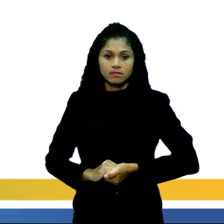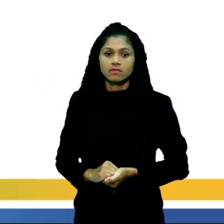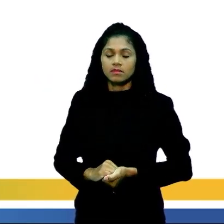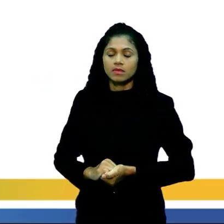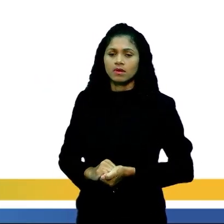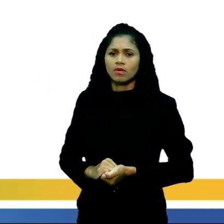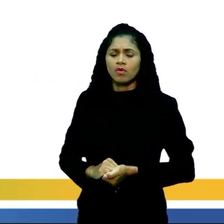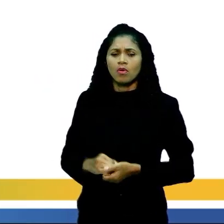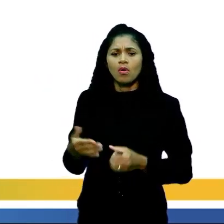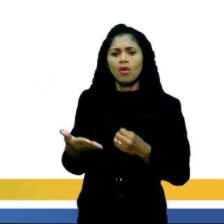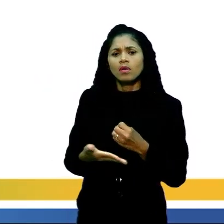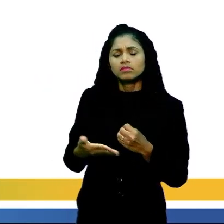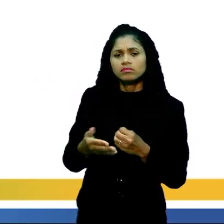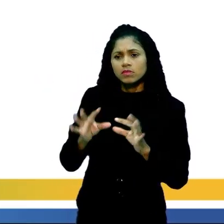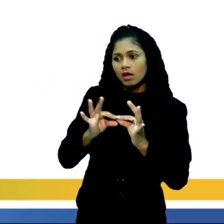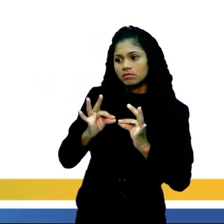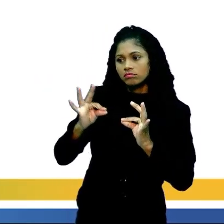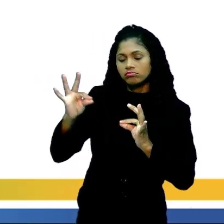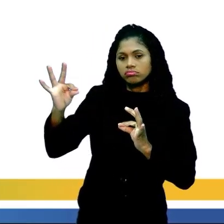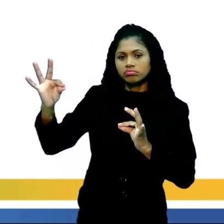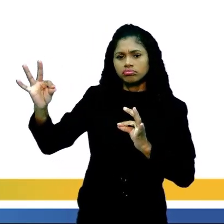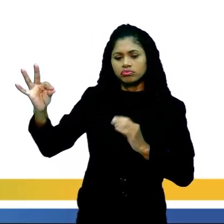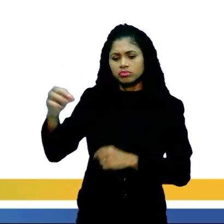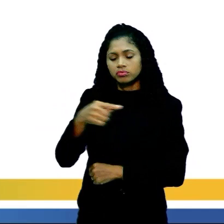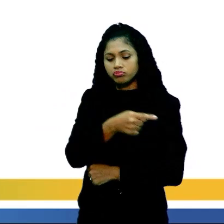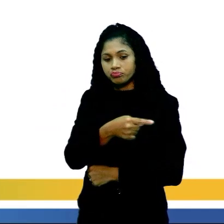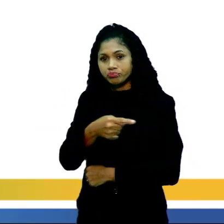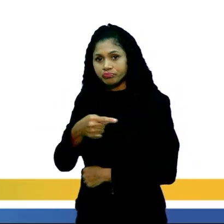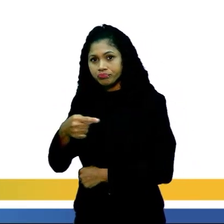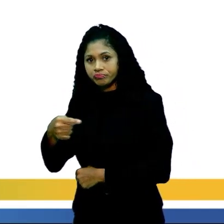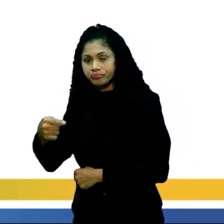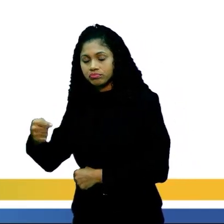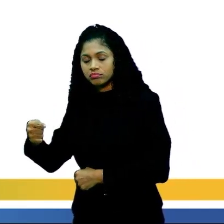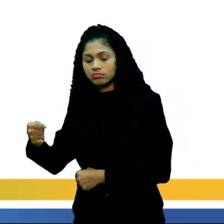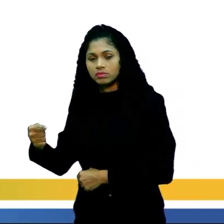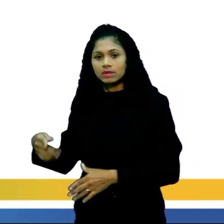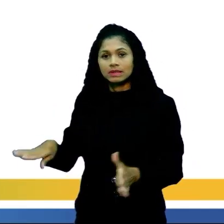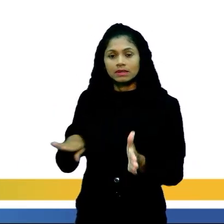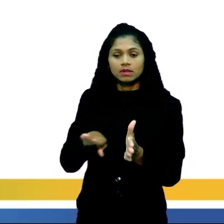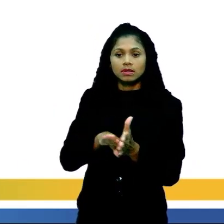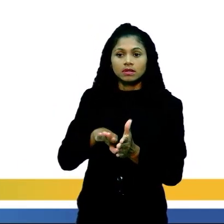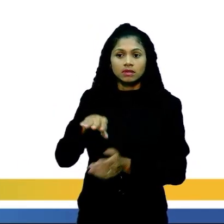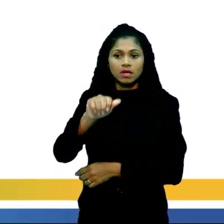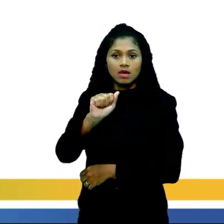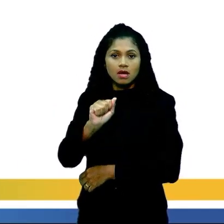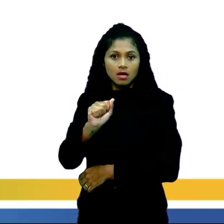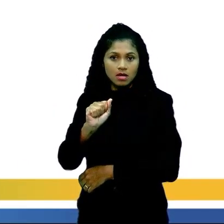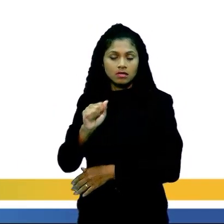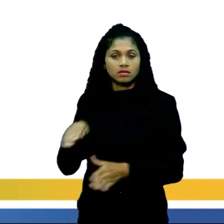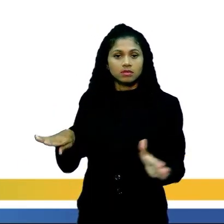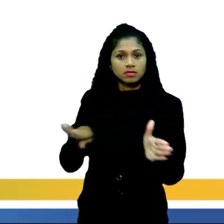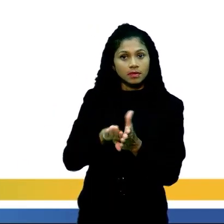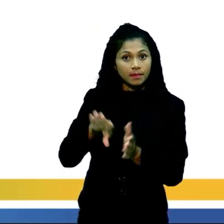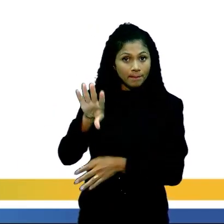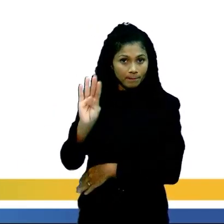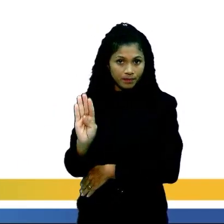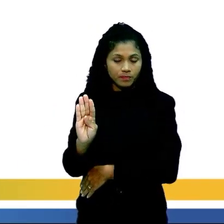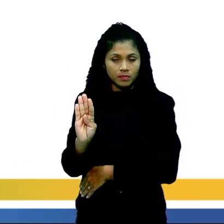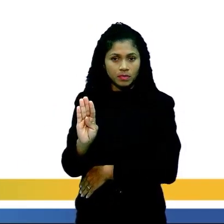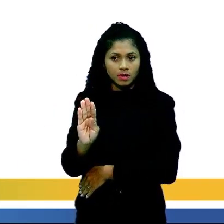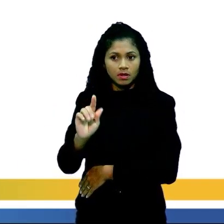Para determinar a distância em linha reta entre as cidades A e B, Luiz utilizou